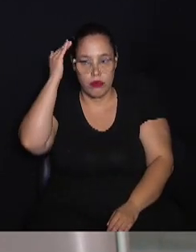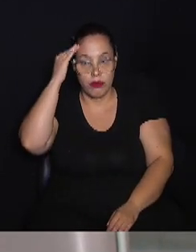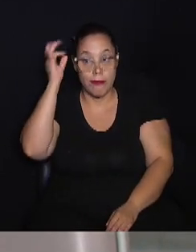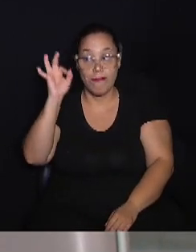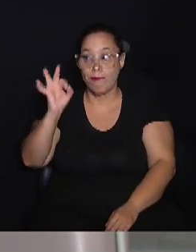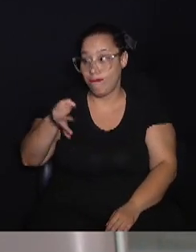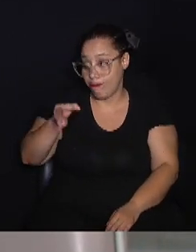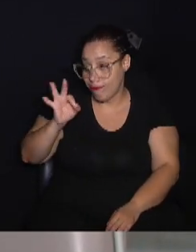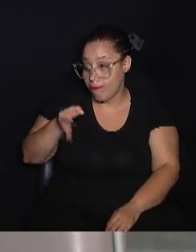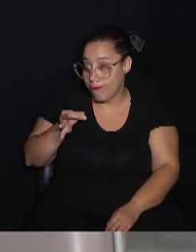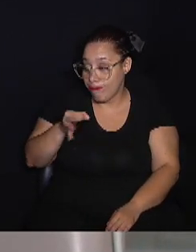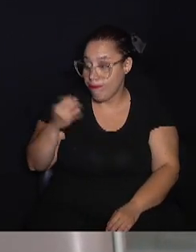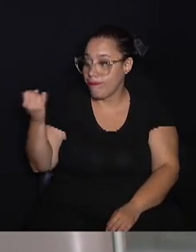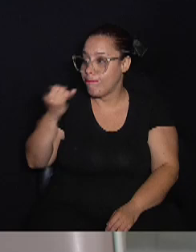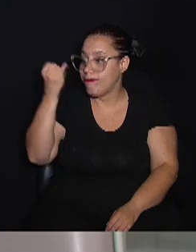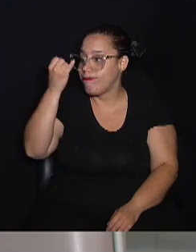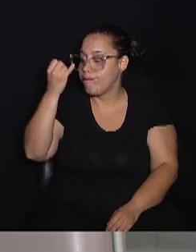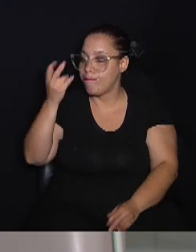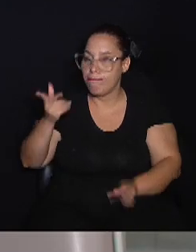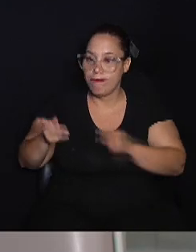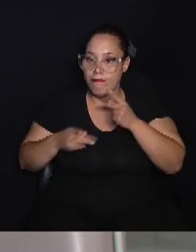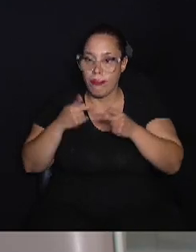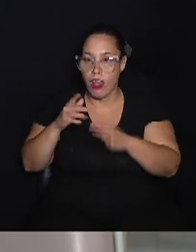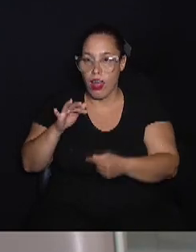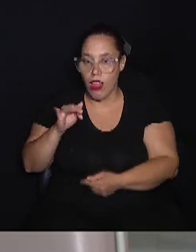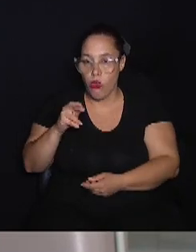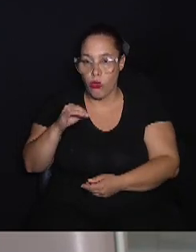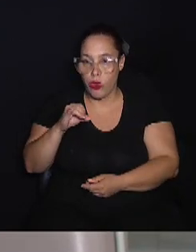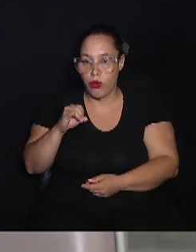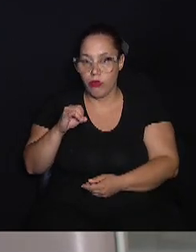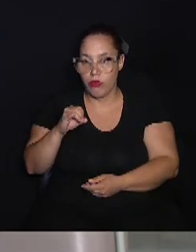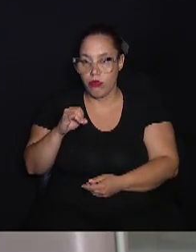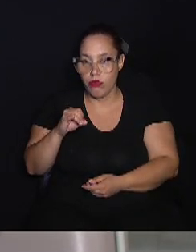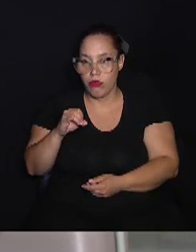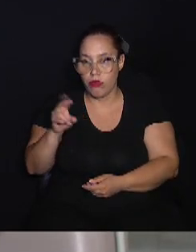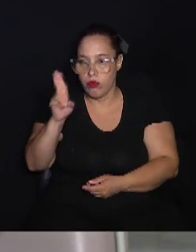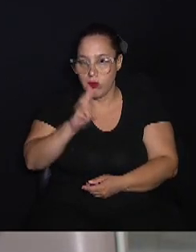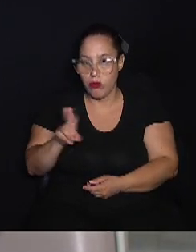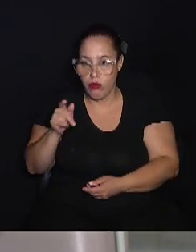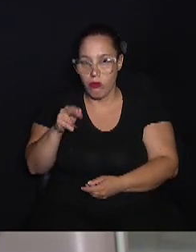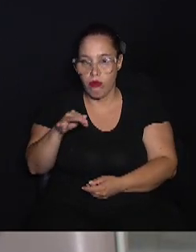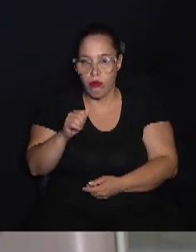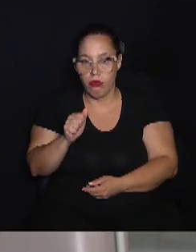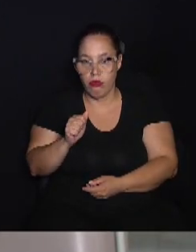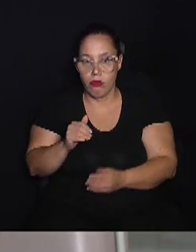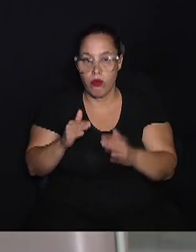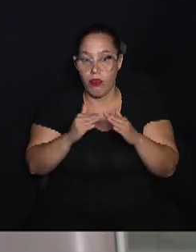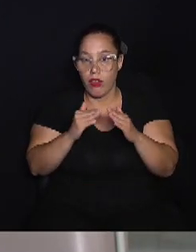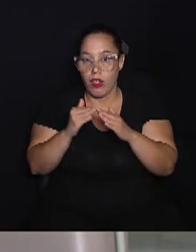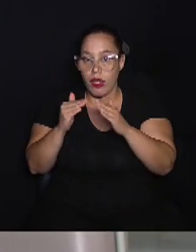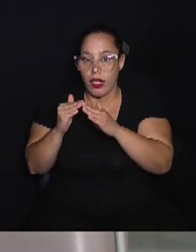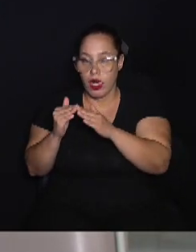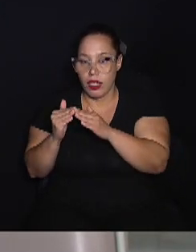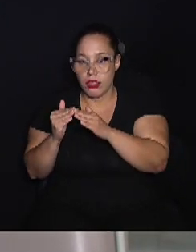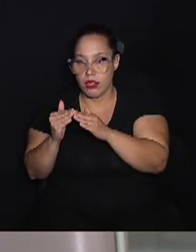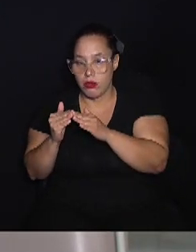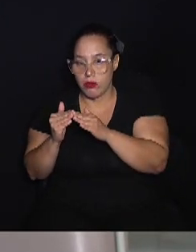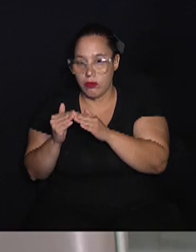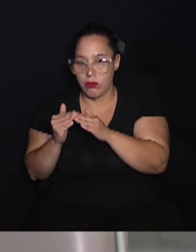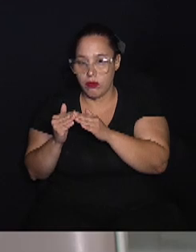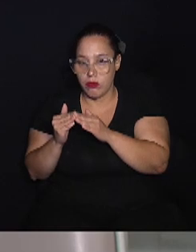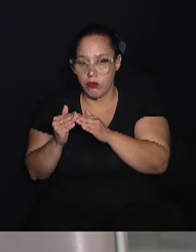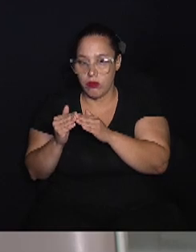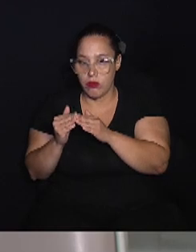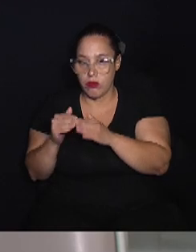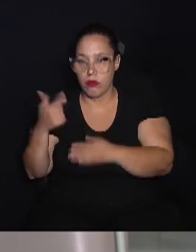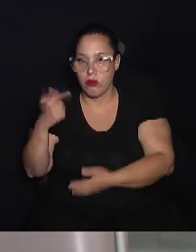exato é importante falar que assim a fitoterapia ou a utilização de plantas medicinais em casa né Eh mesmo que